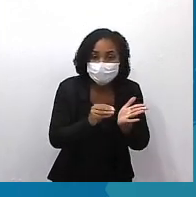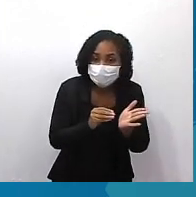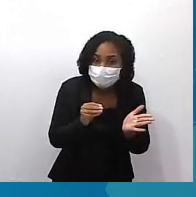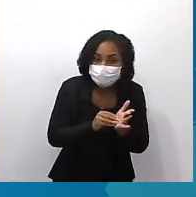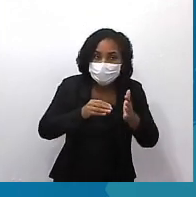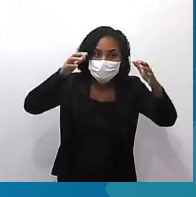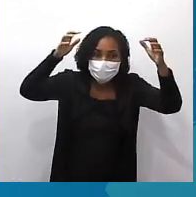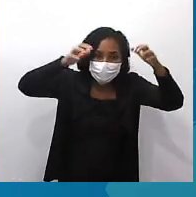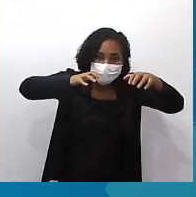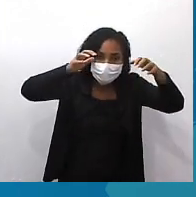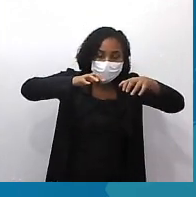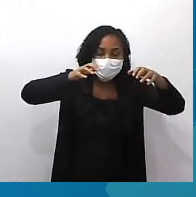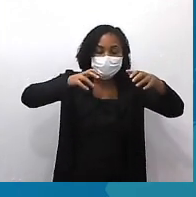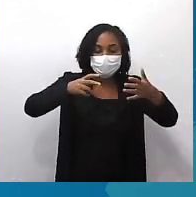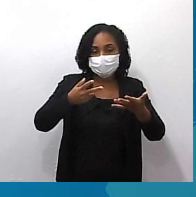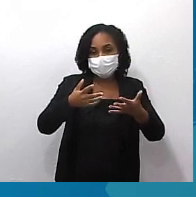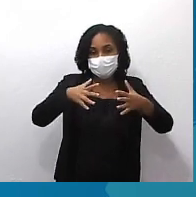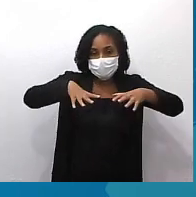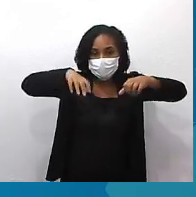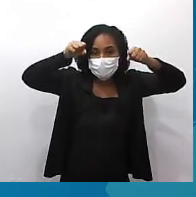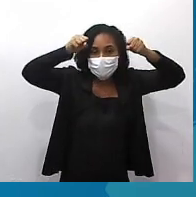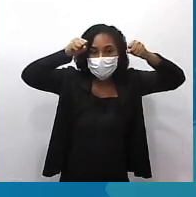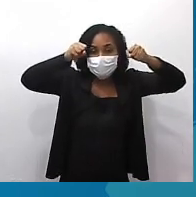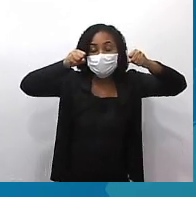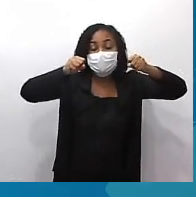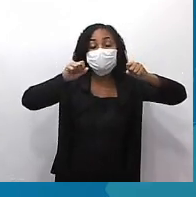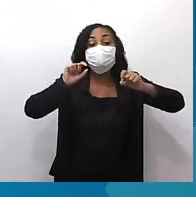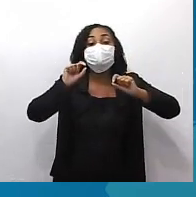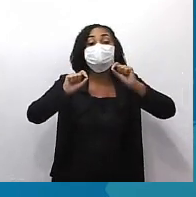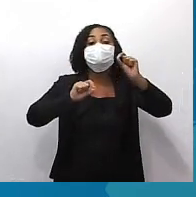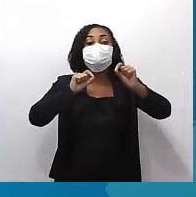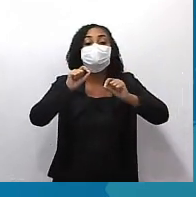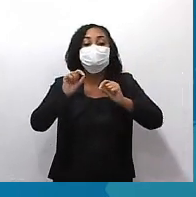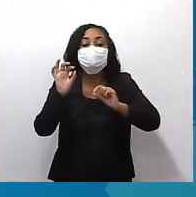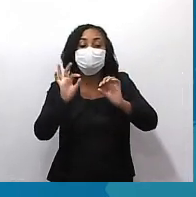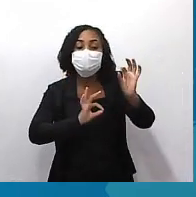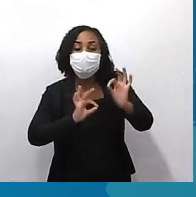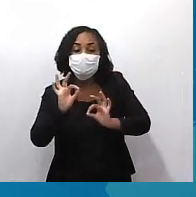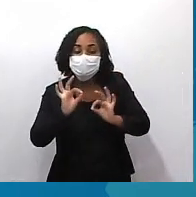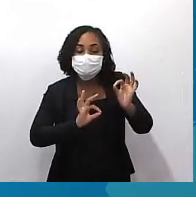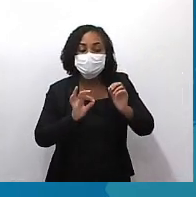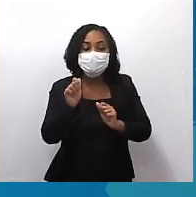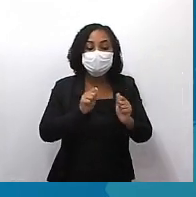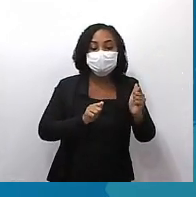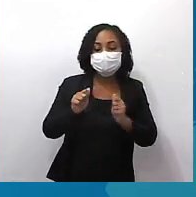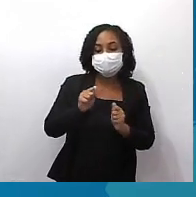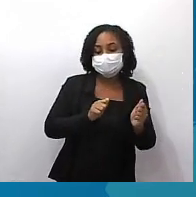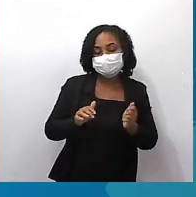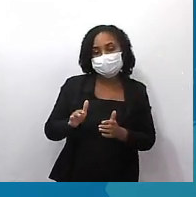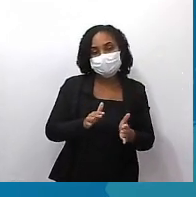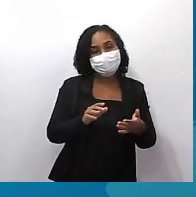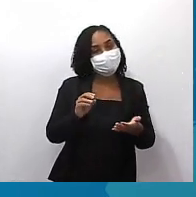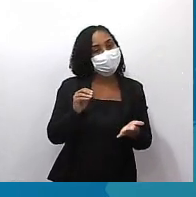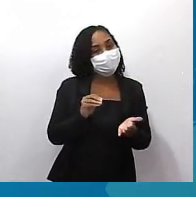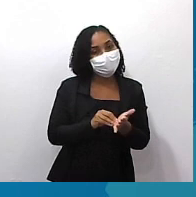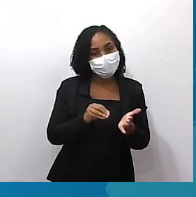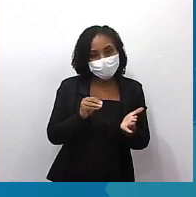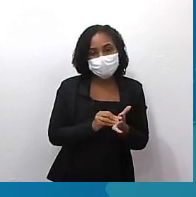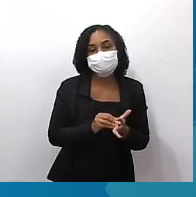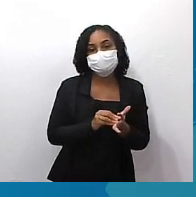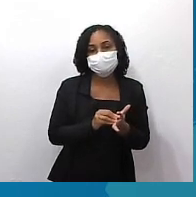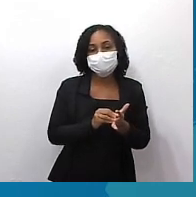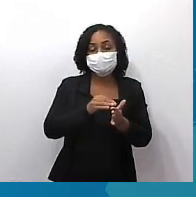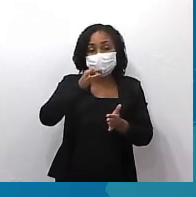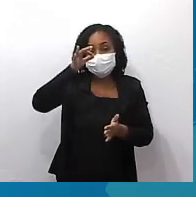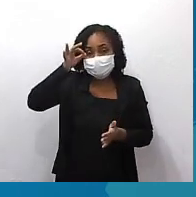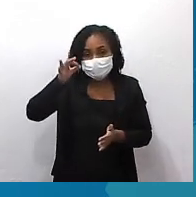chuva que não está acontecendo, talvez é o gerenciamento, né, a administração dessa água que não está sendo feita de uma maneira